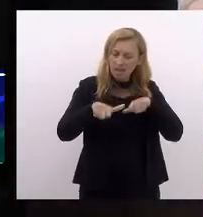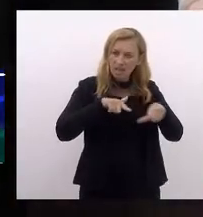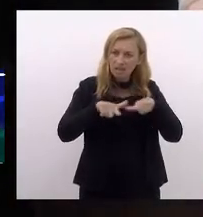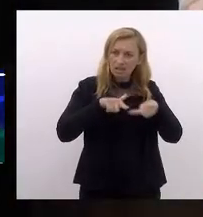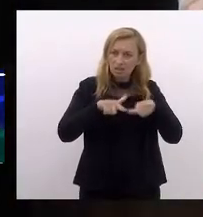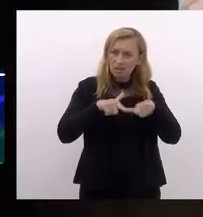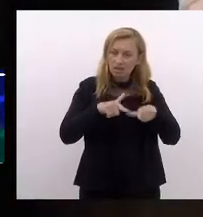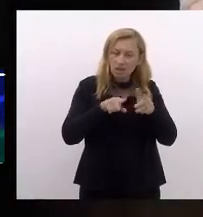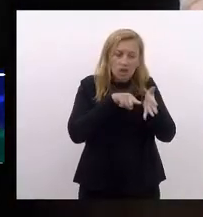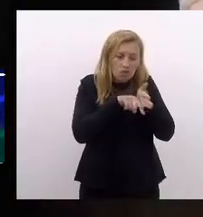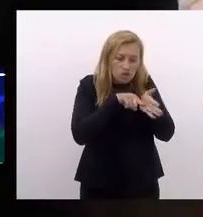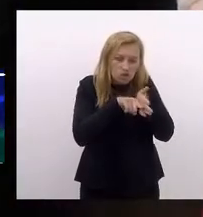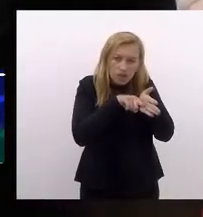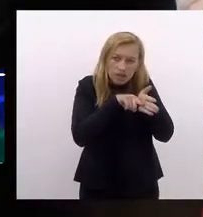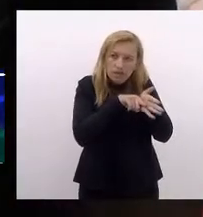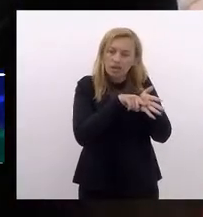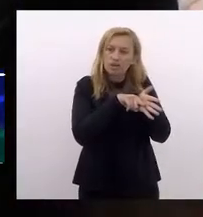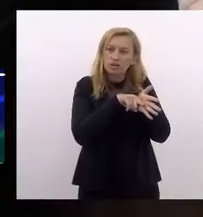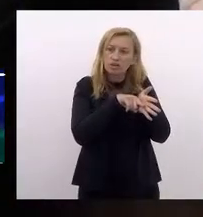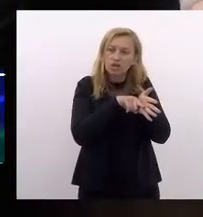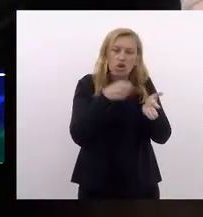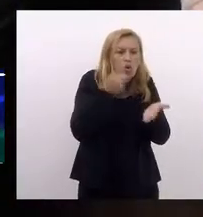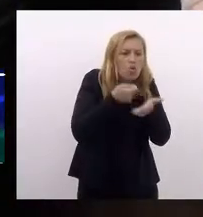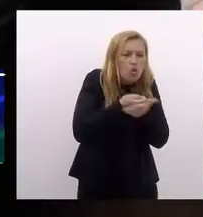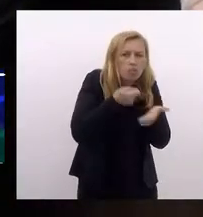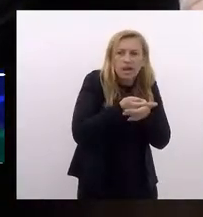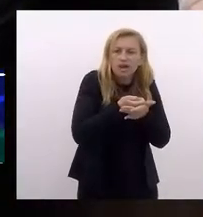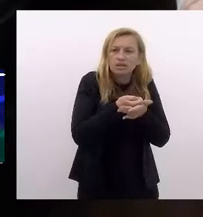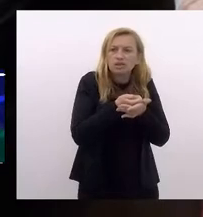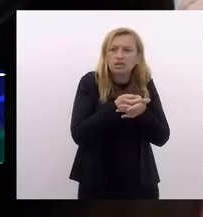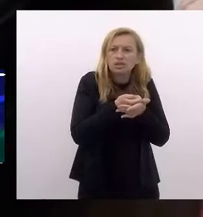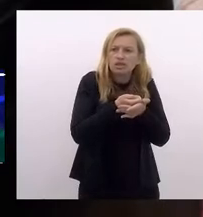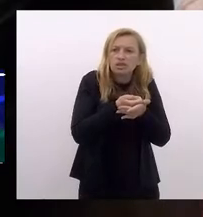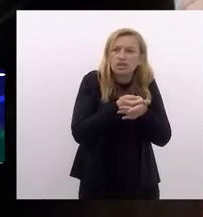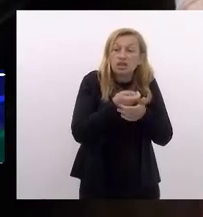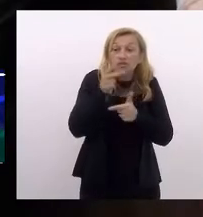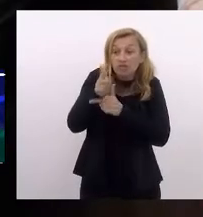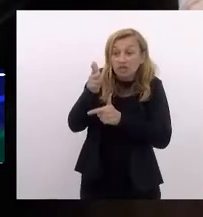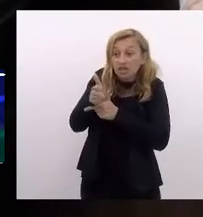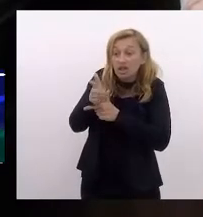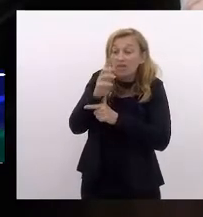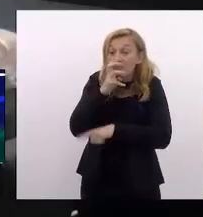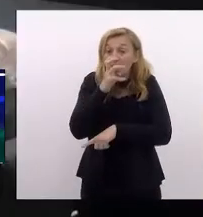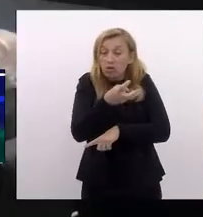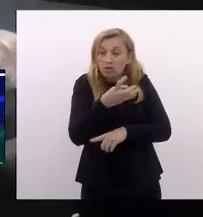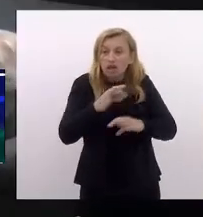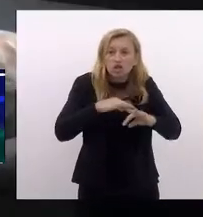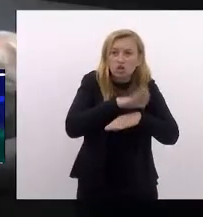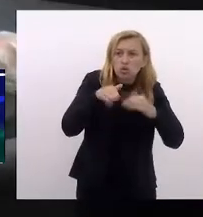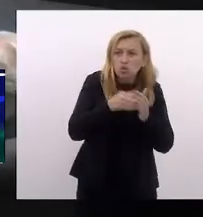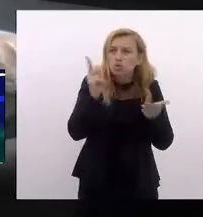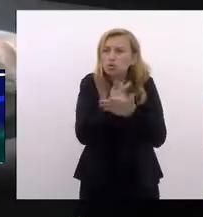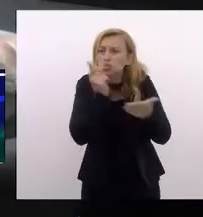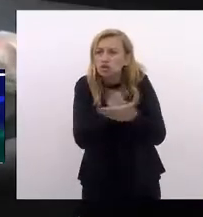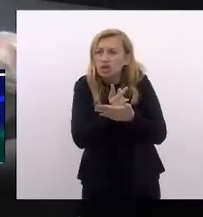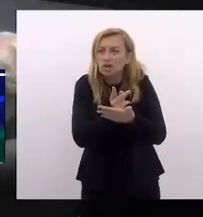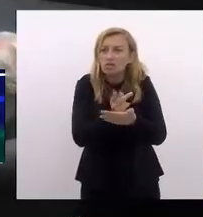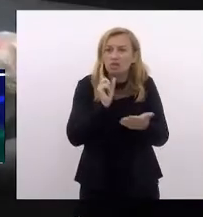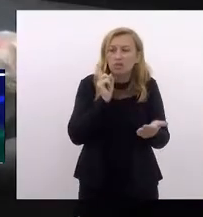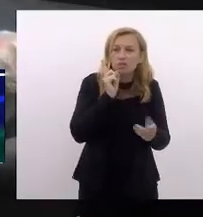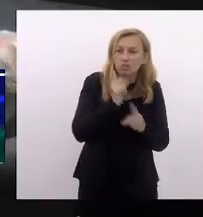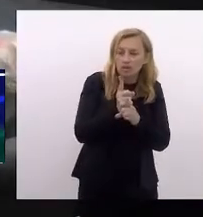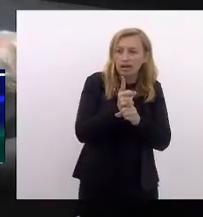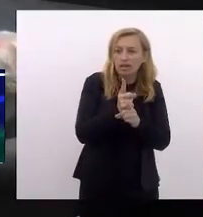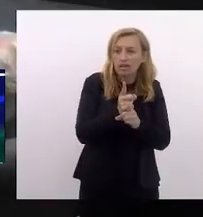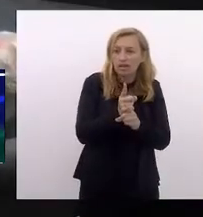eu fiscalizei eu cobrei eu fiz lives para denunciar todas as irregularidades encontradas